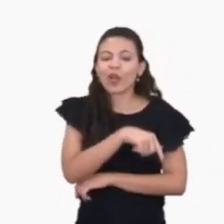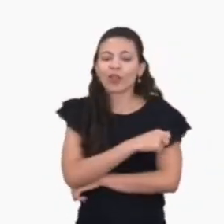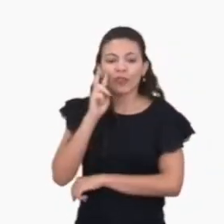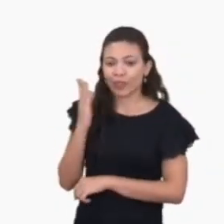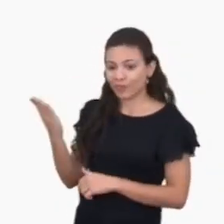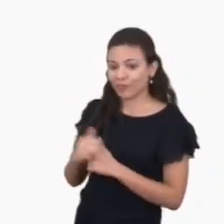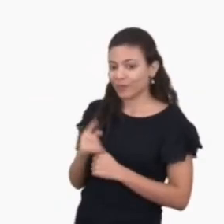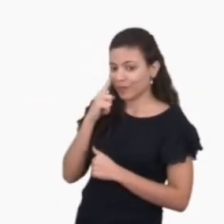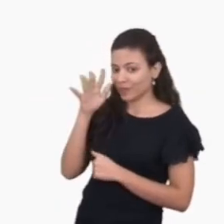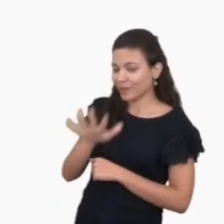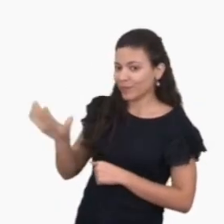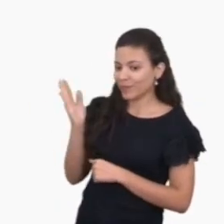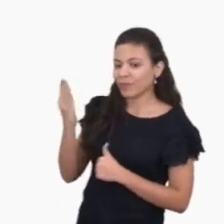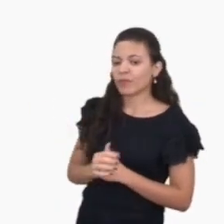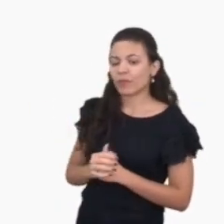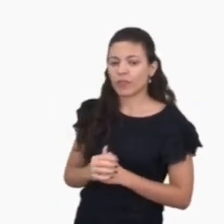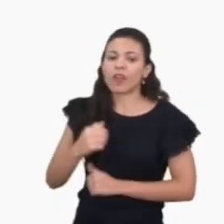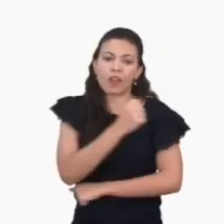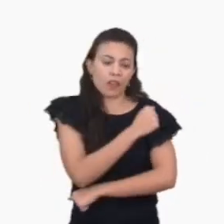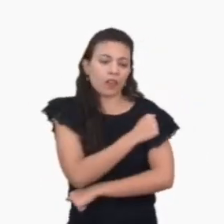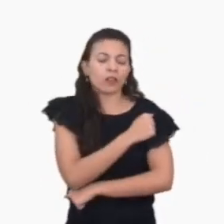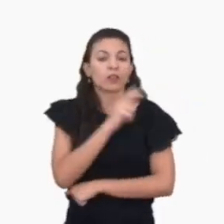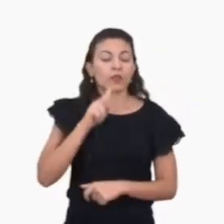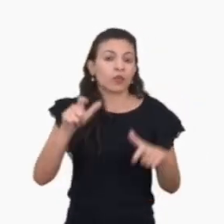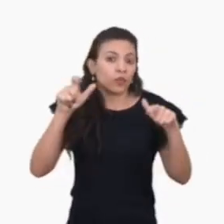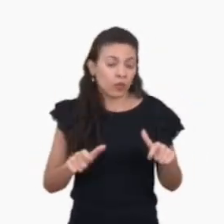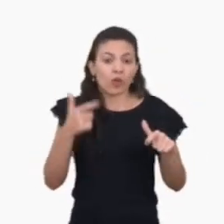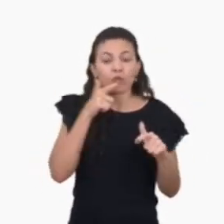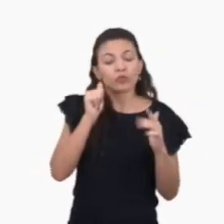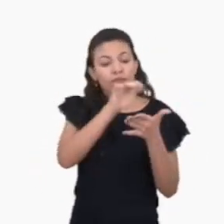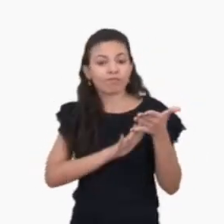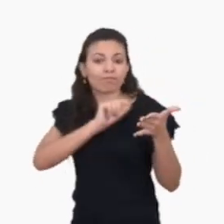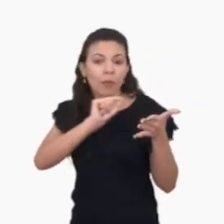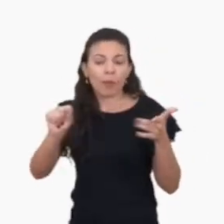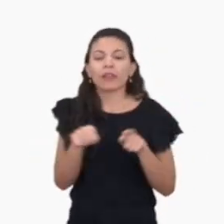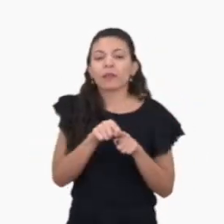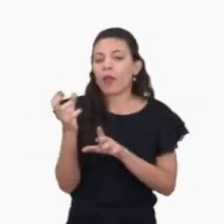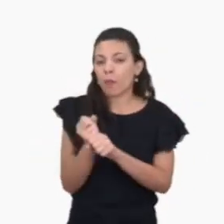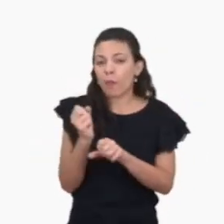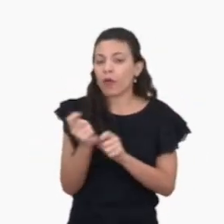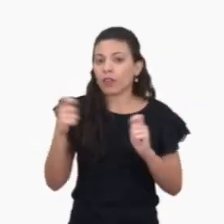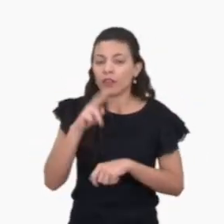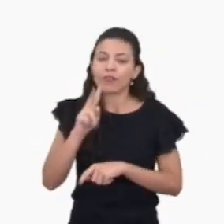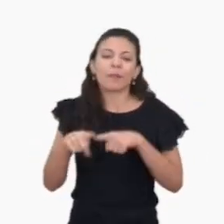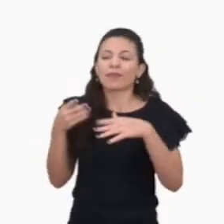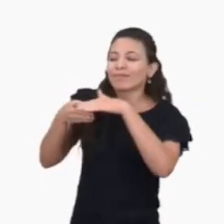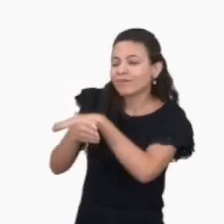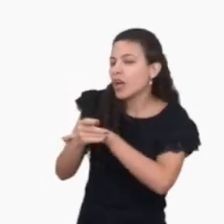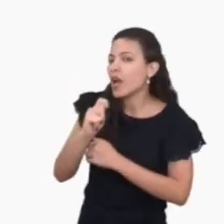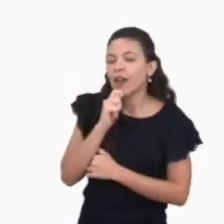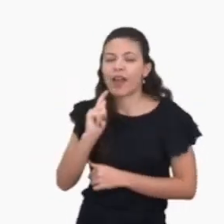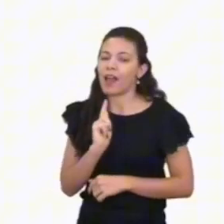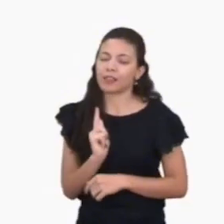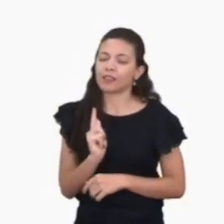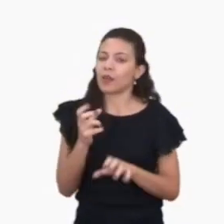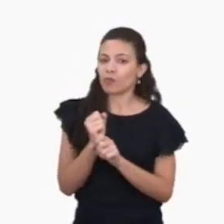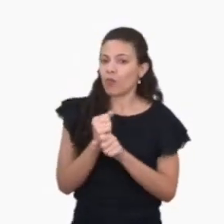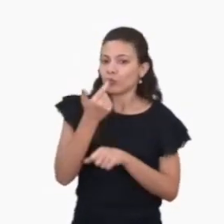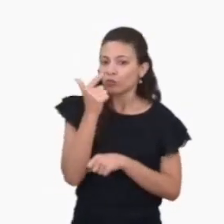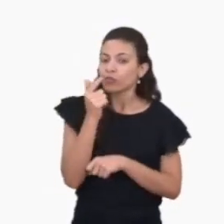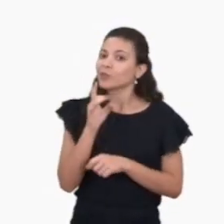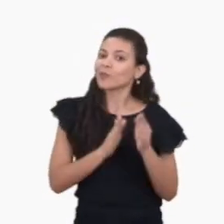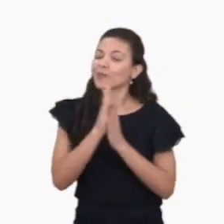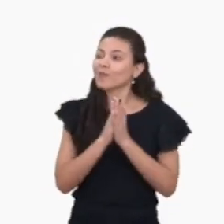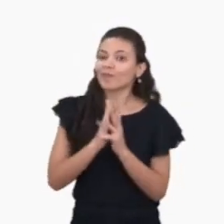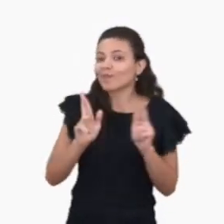ele tá vendo essa telinha aí que eu mostrei, ó, ele tá vendo um local onde ele vai poder visualizar os pontos dele, do Tarefa SP, mas ele ainda não tá vendo os pontos ali, então tá gerando só essa